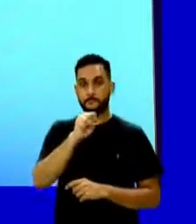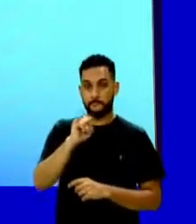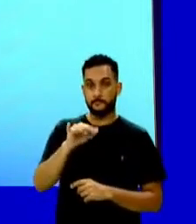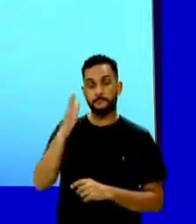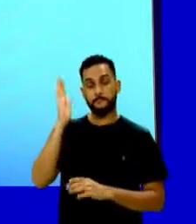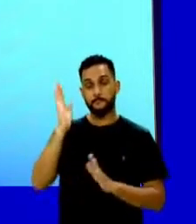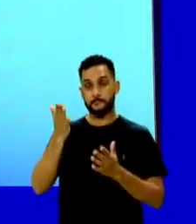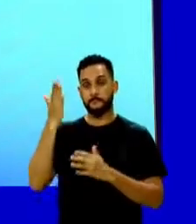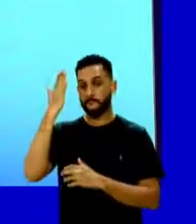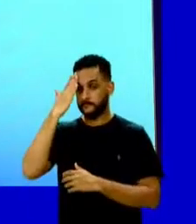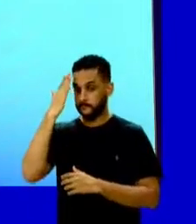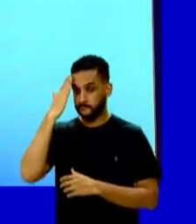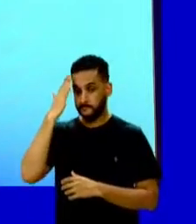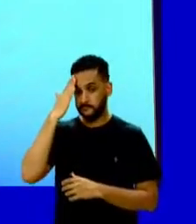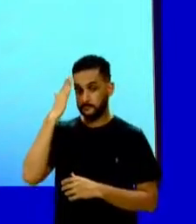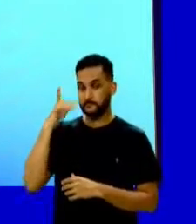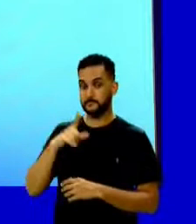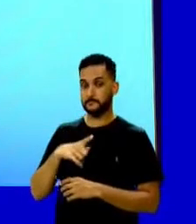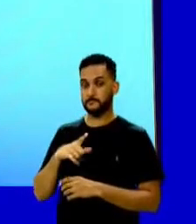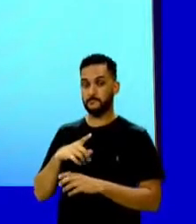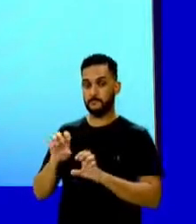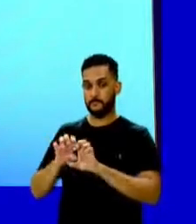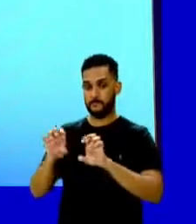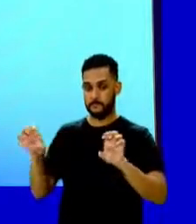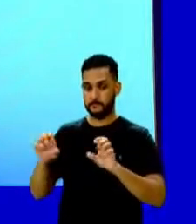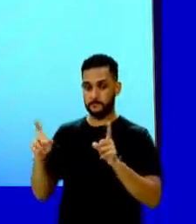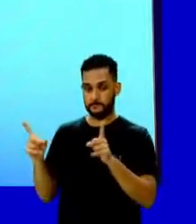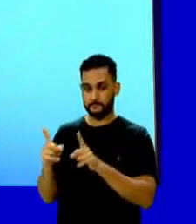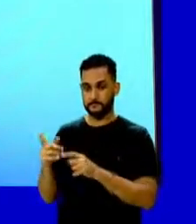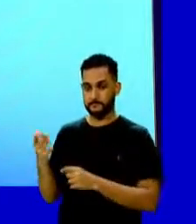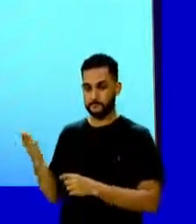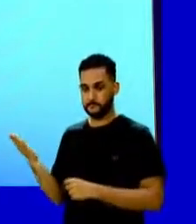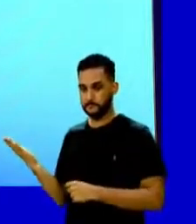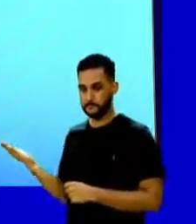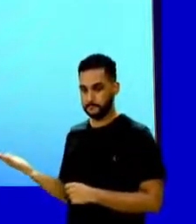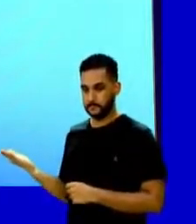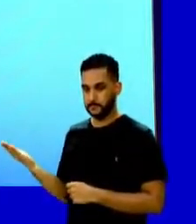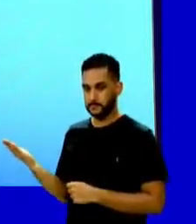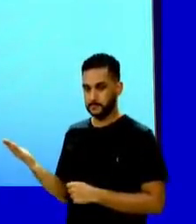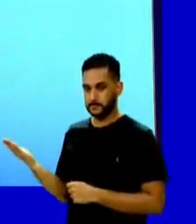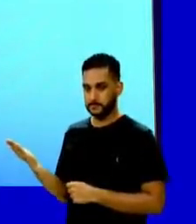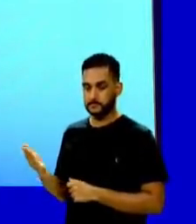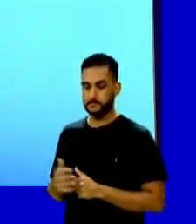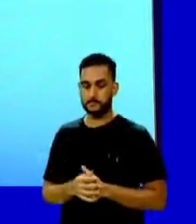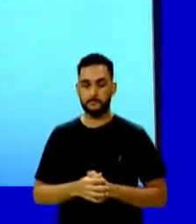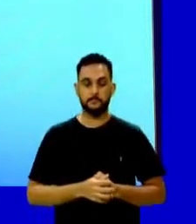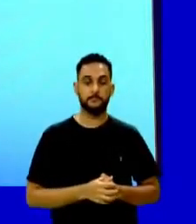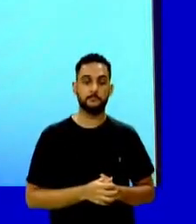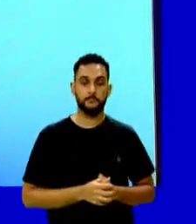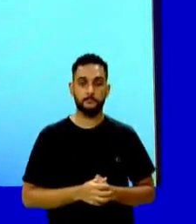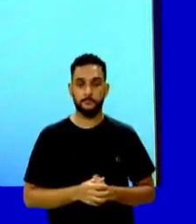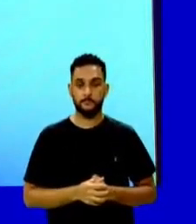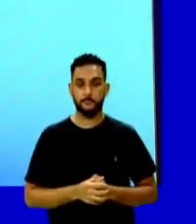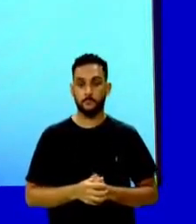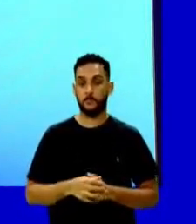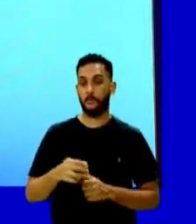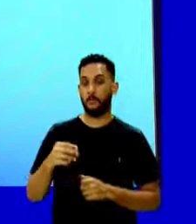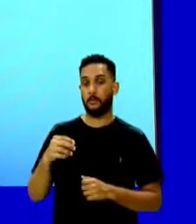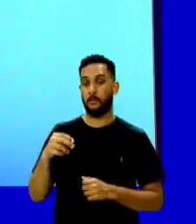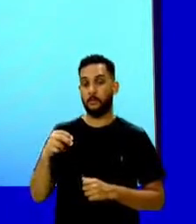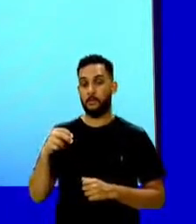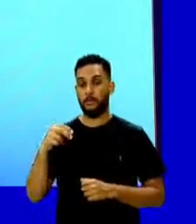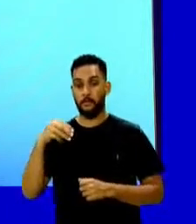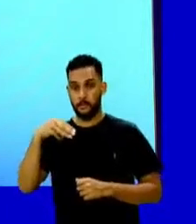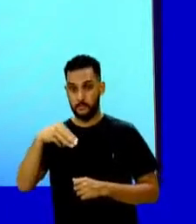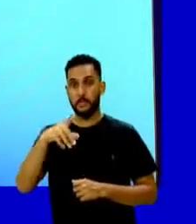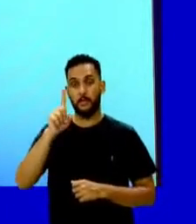equação reduzida da reta a gente vai ter Y = MX + n o m aqui